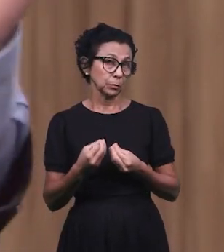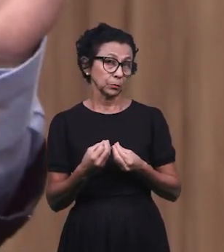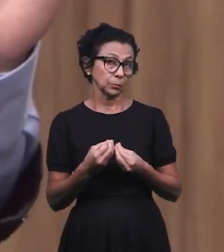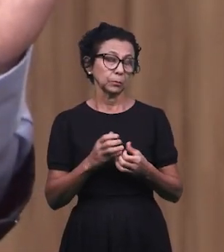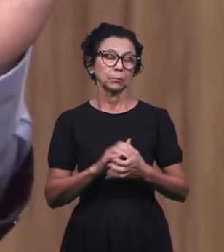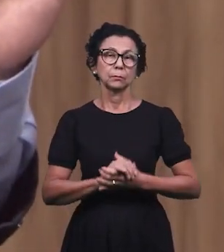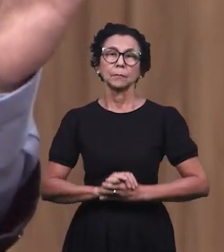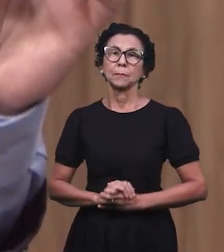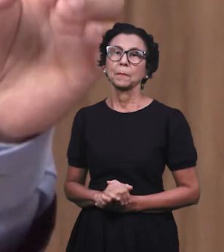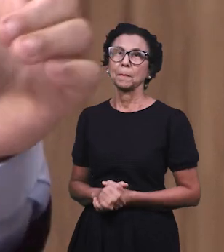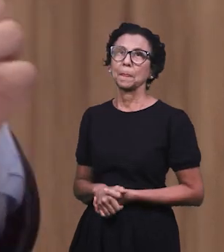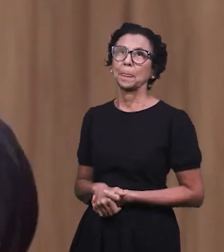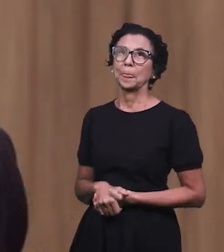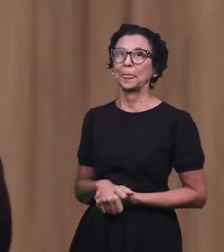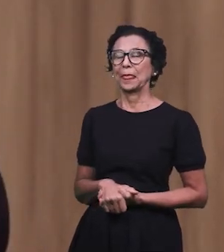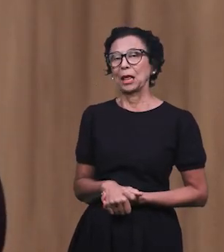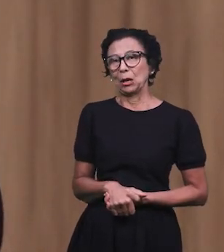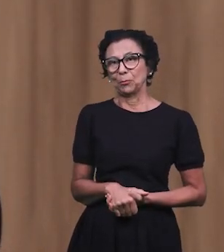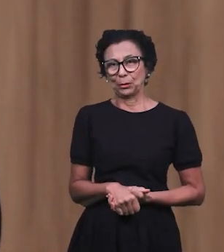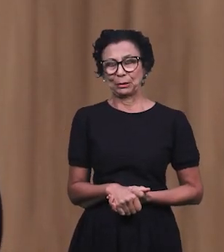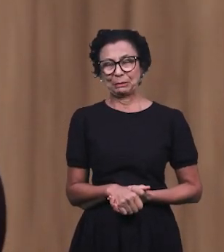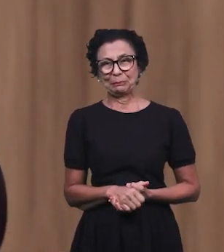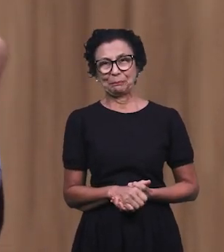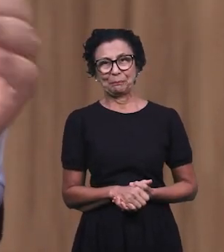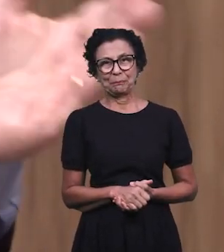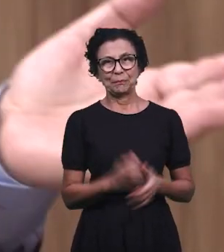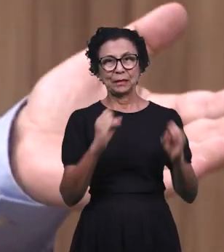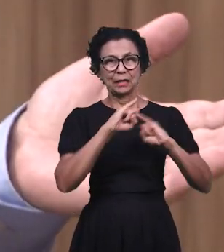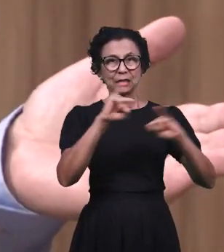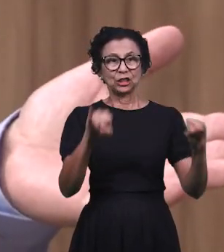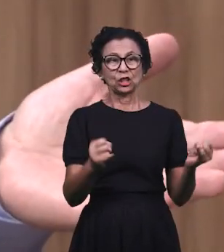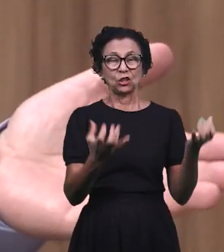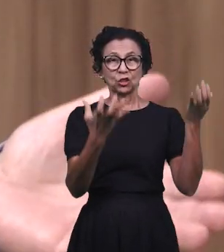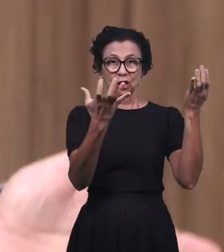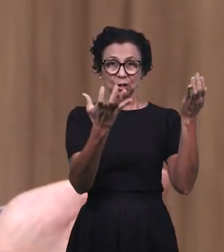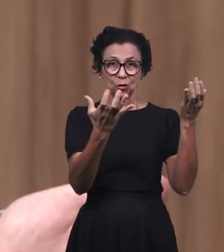sabia quantas voltas Israel ia dar. Ele não tinha